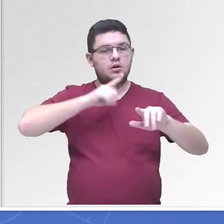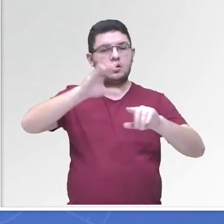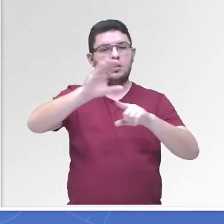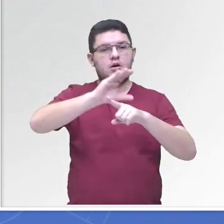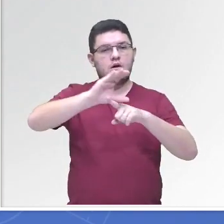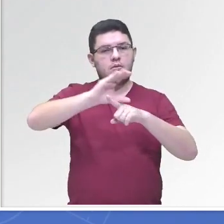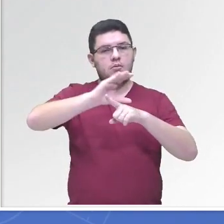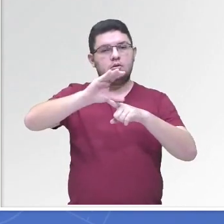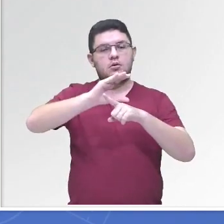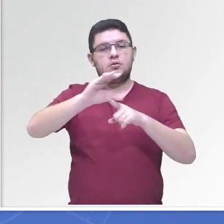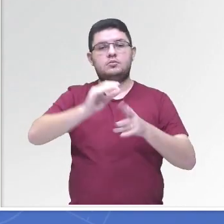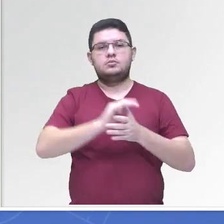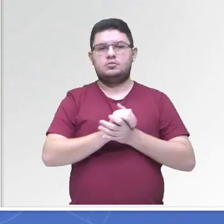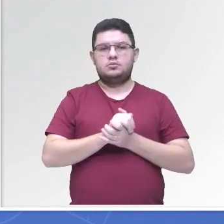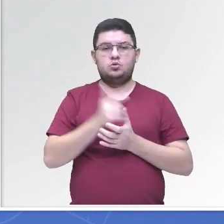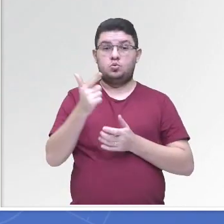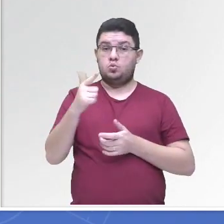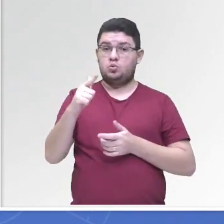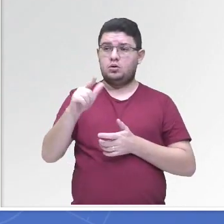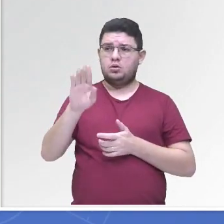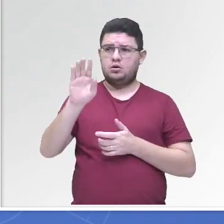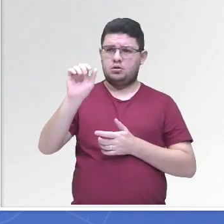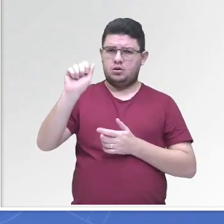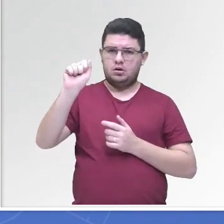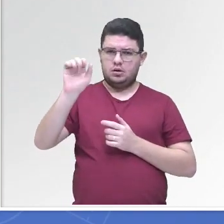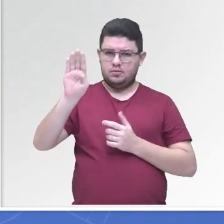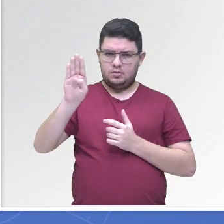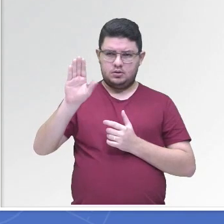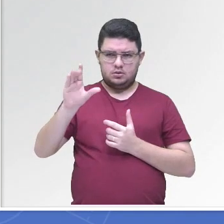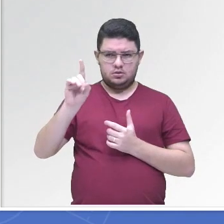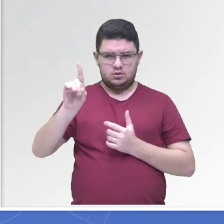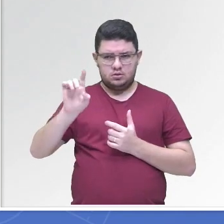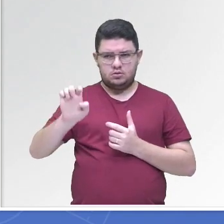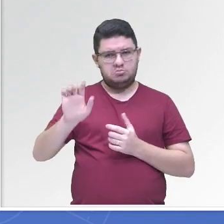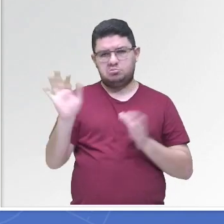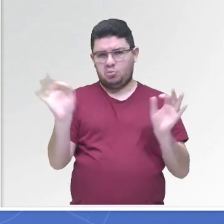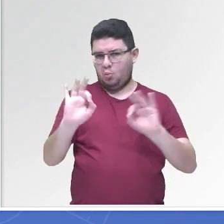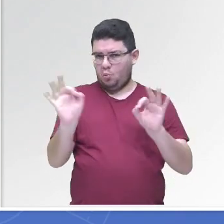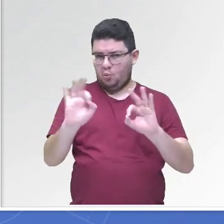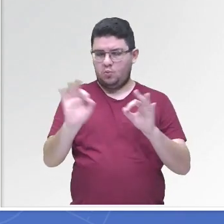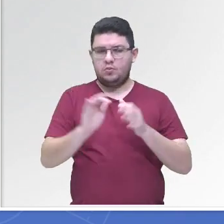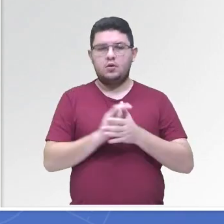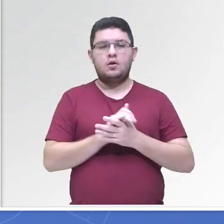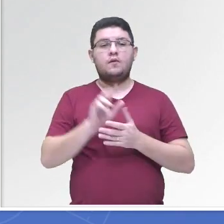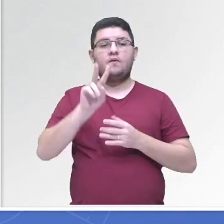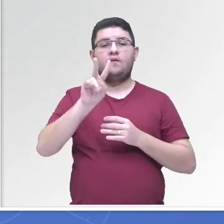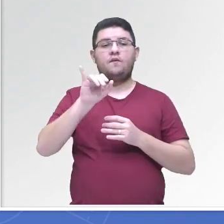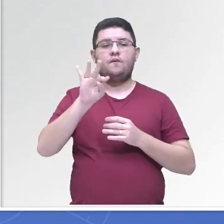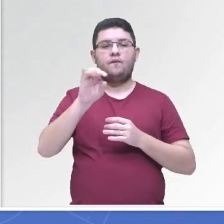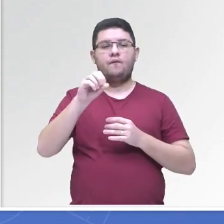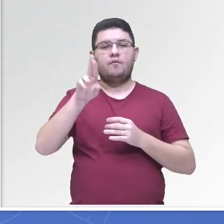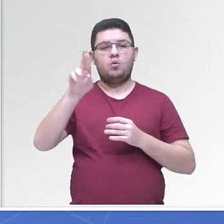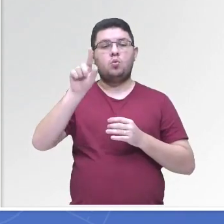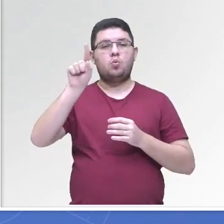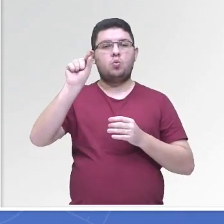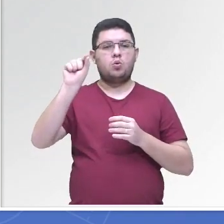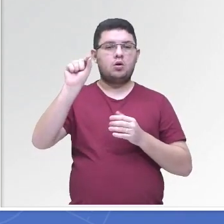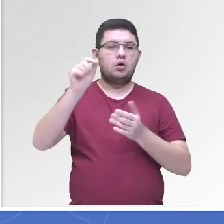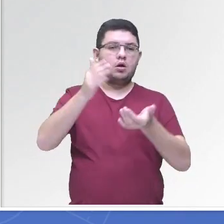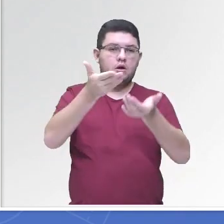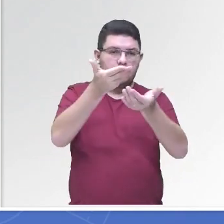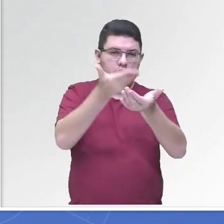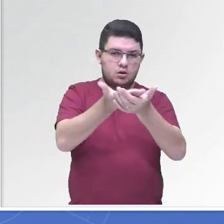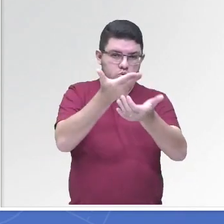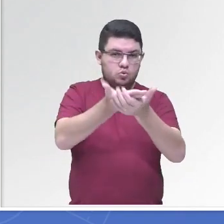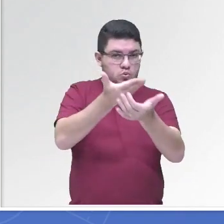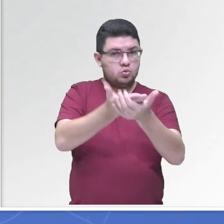Não é de alternativas, tá, gente? É para responder direitinho aí. O Vitor colocou que é estudo que se aprofunda nos